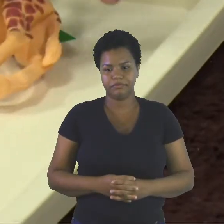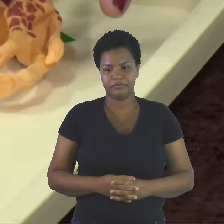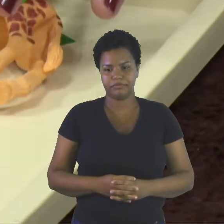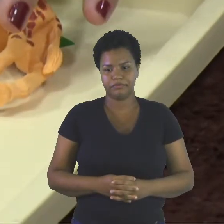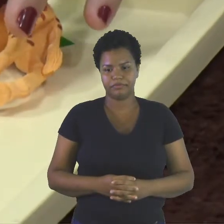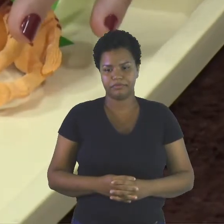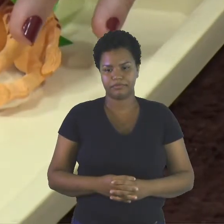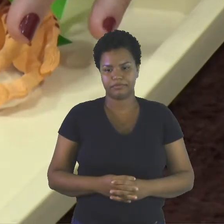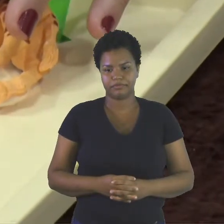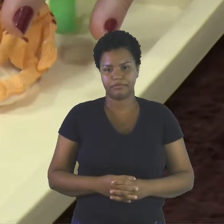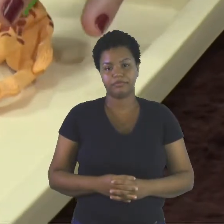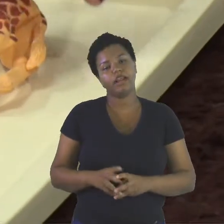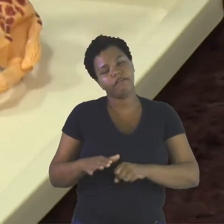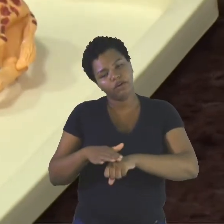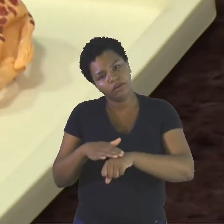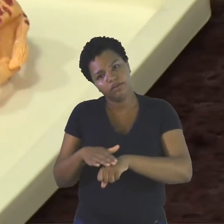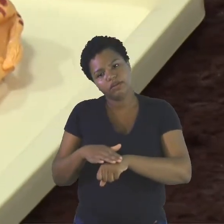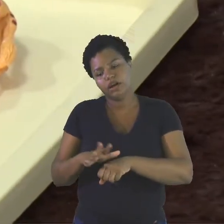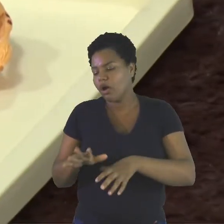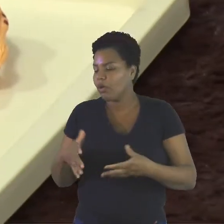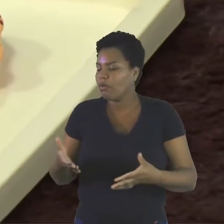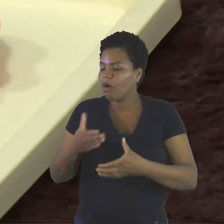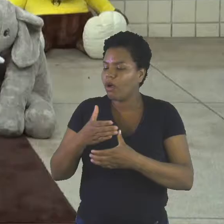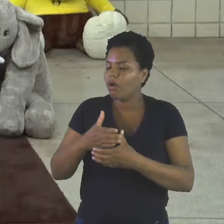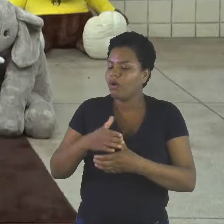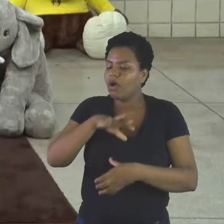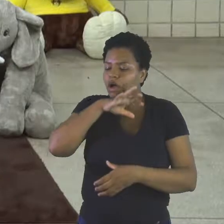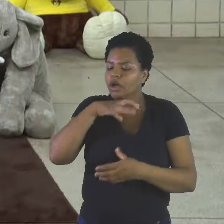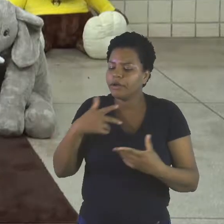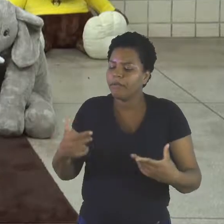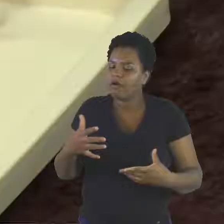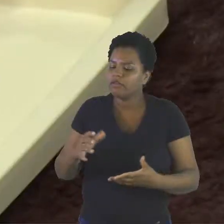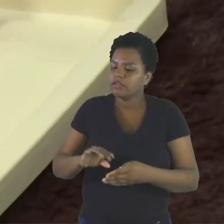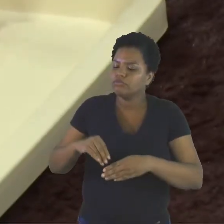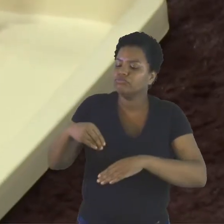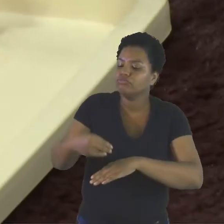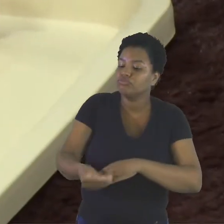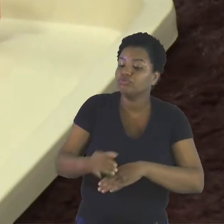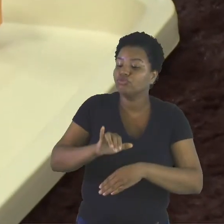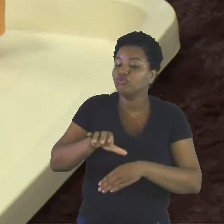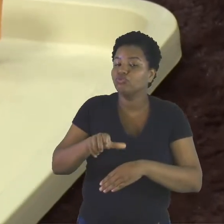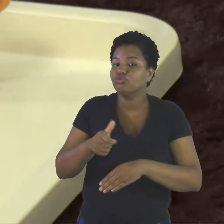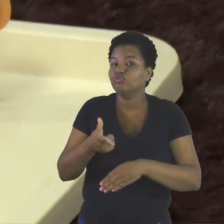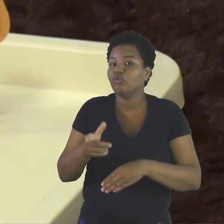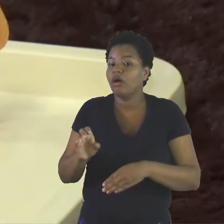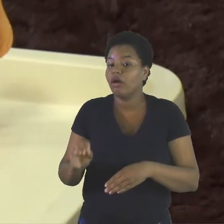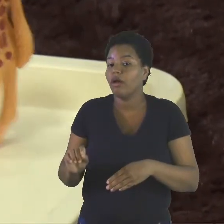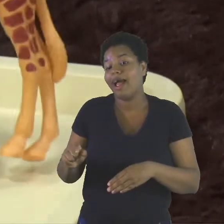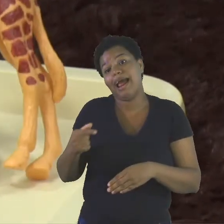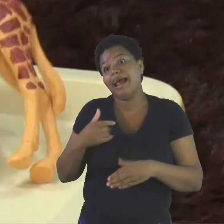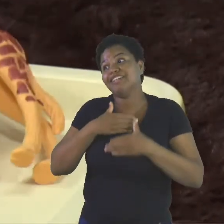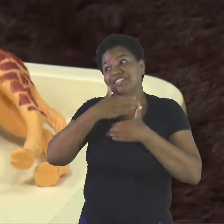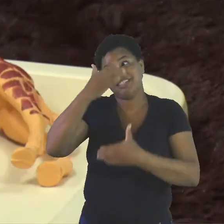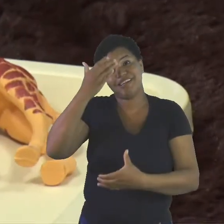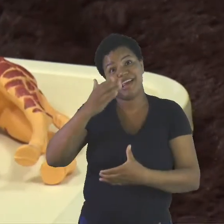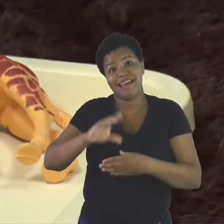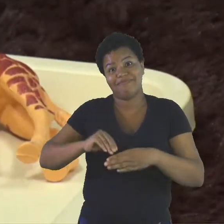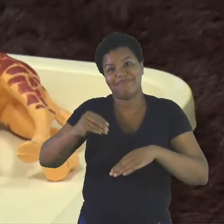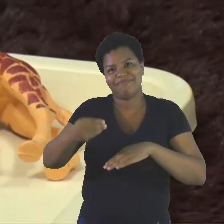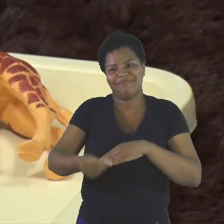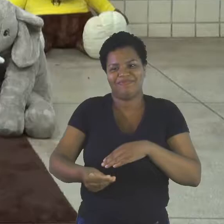Oi e aí você vai conversando Qual animal que você tirou agora João a olha só ele tirou a girafa